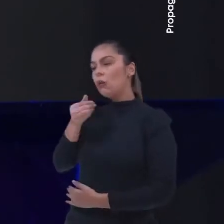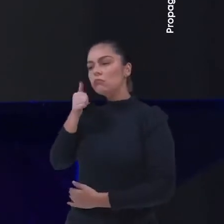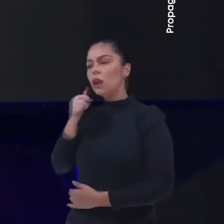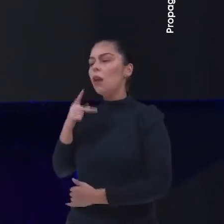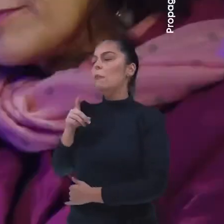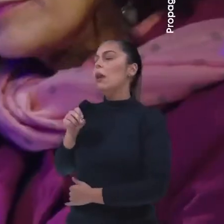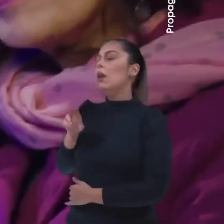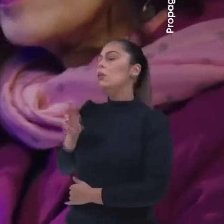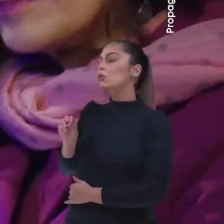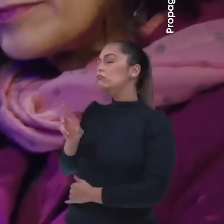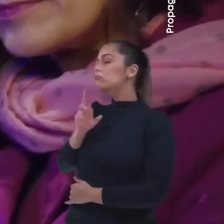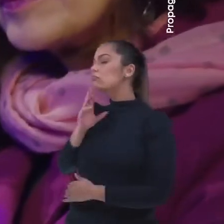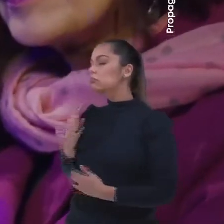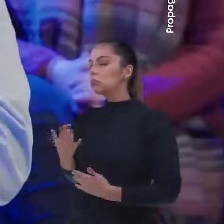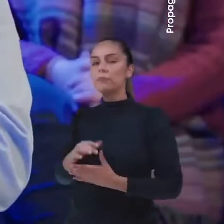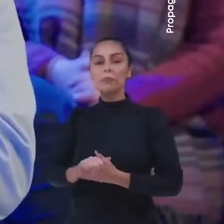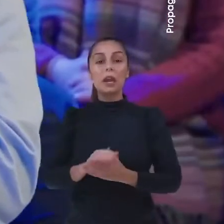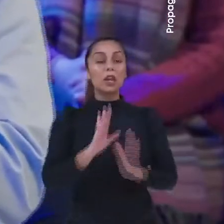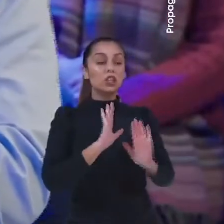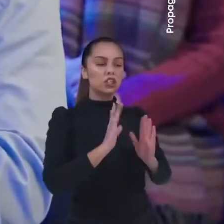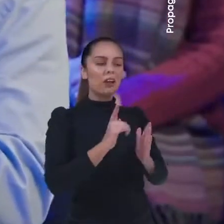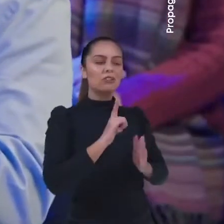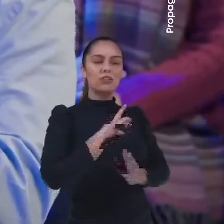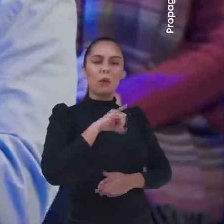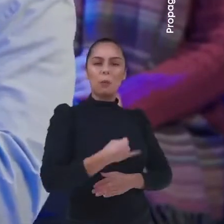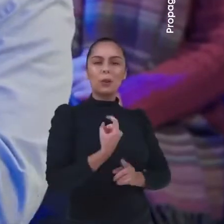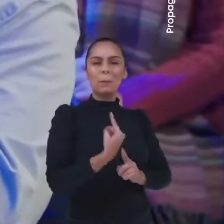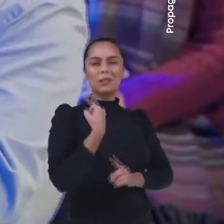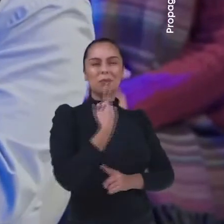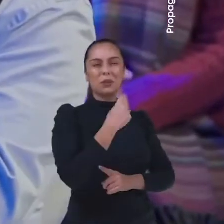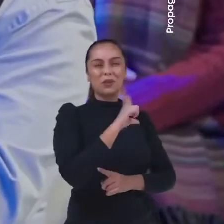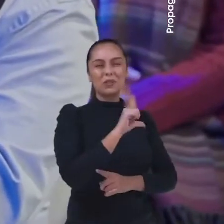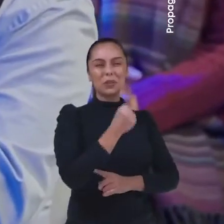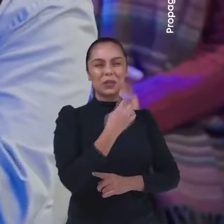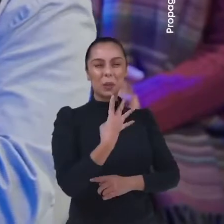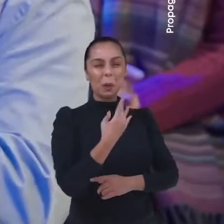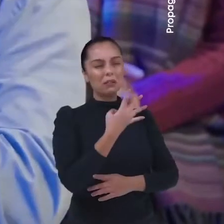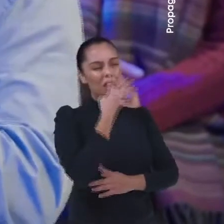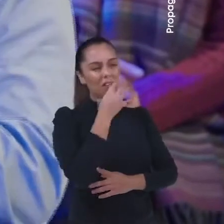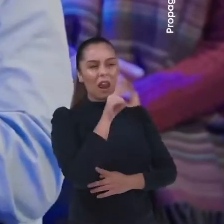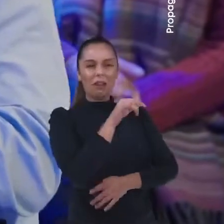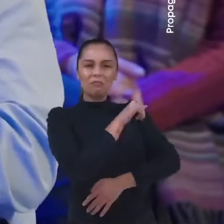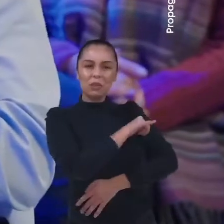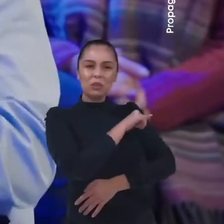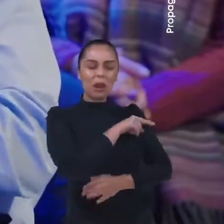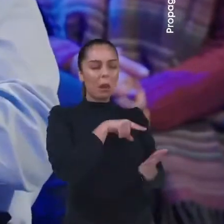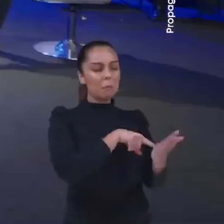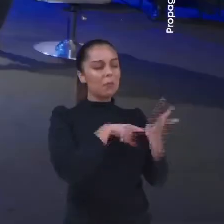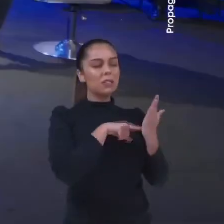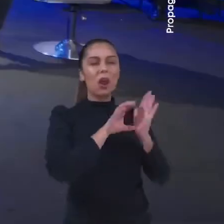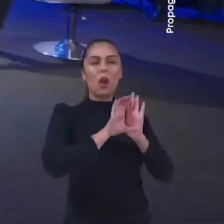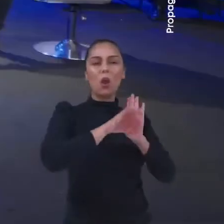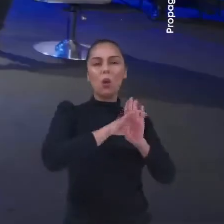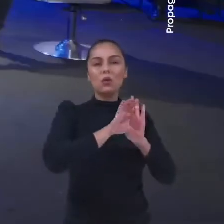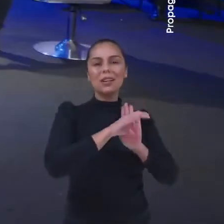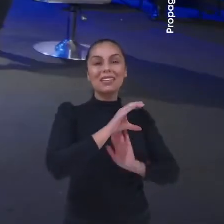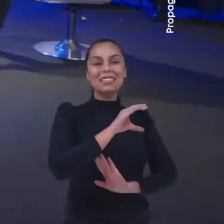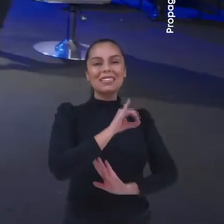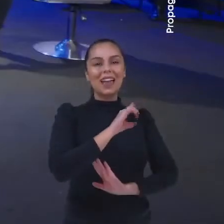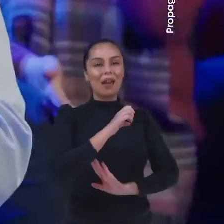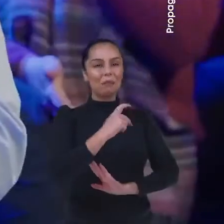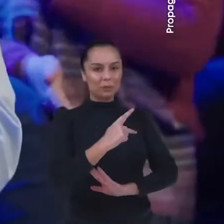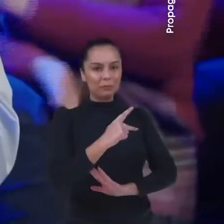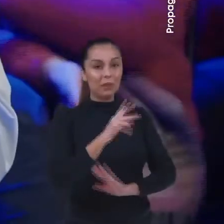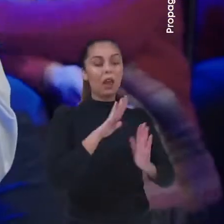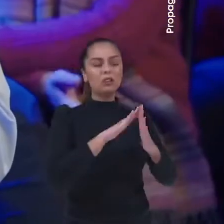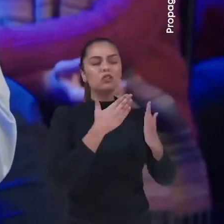e filhas, Pedro Ruas? Eu tive a oportunidade, em 1984, de assistir no Rio de Janeiro, Brizola apresentar o conceito do